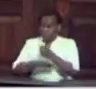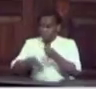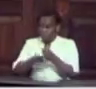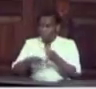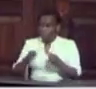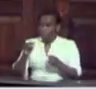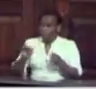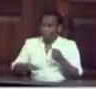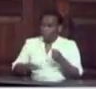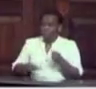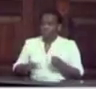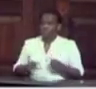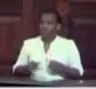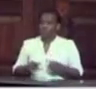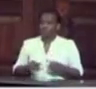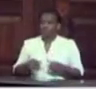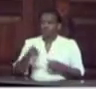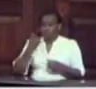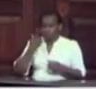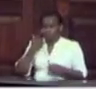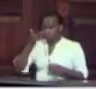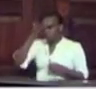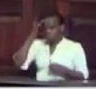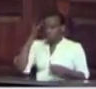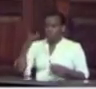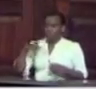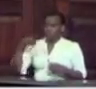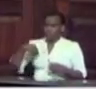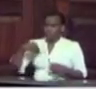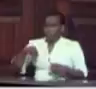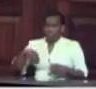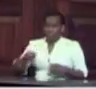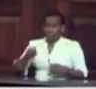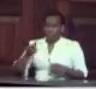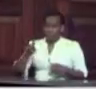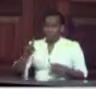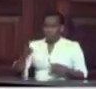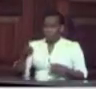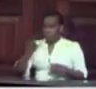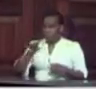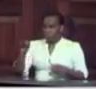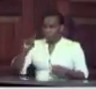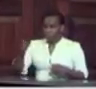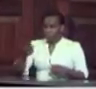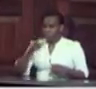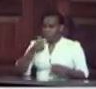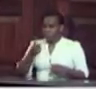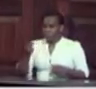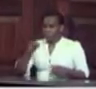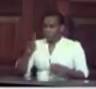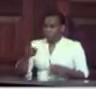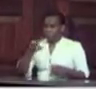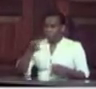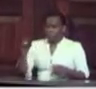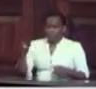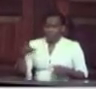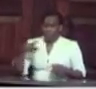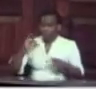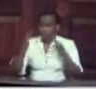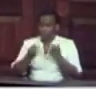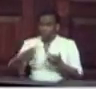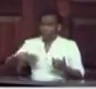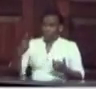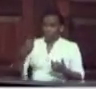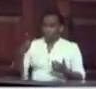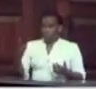é muito baixo, né? Considerar que pessoas que têm renda de R$ 3.100, R$ 3.200, R$ 3.500, que têm família, têm 2, 3 filhos,